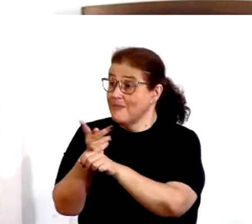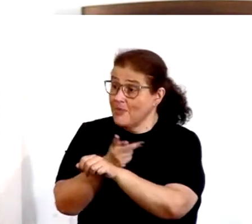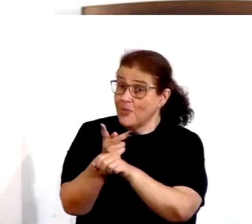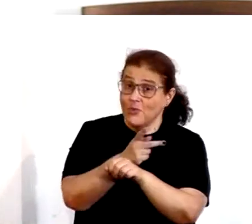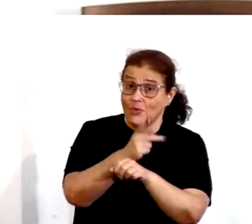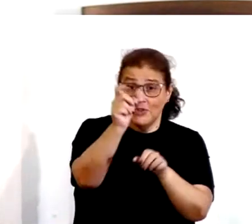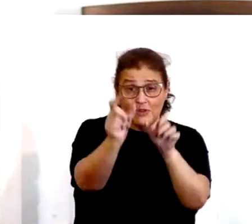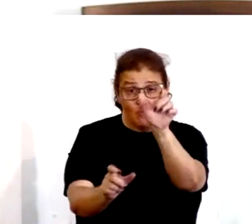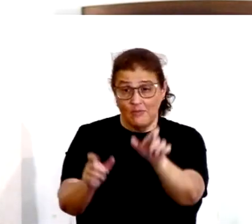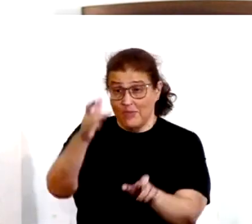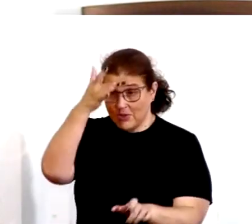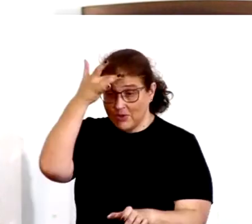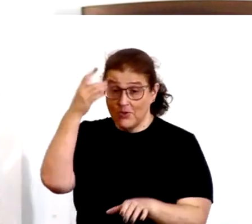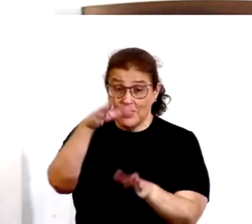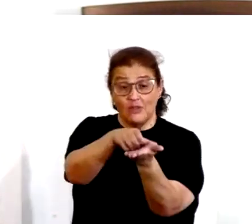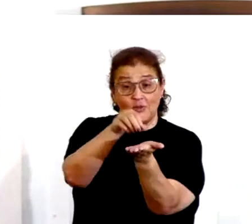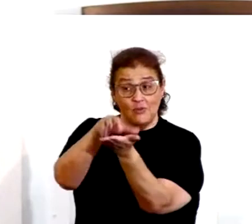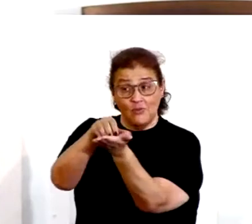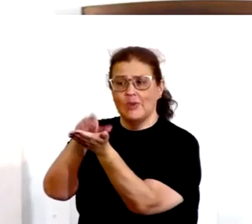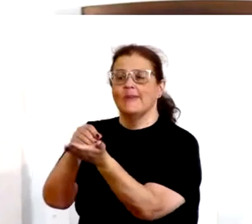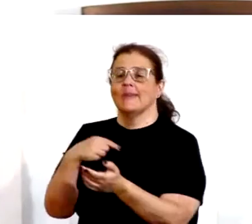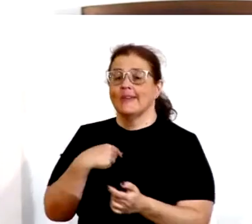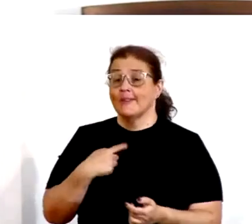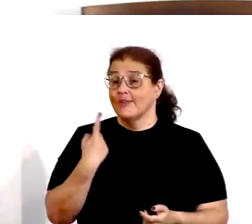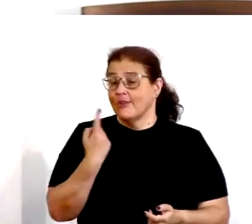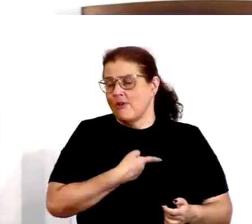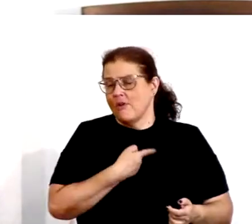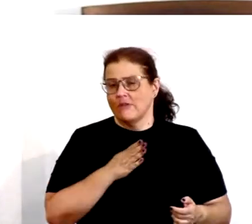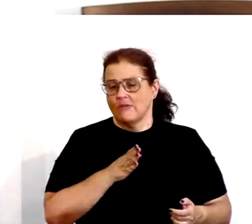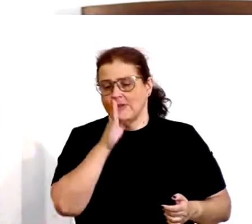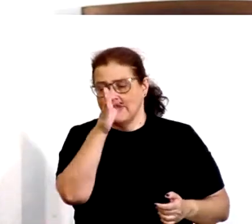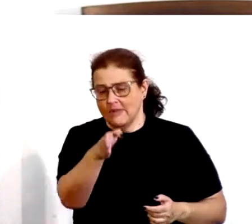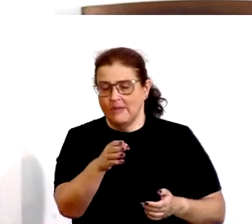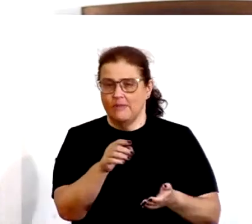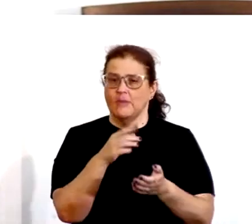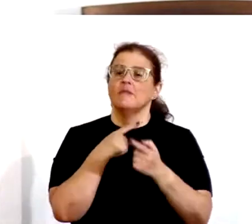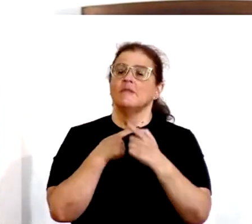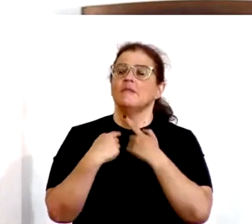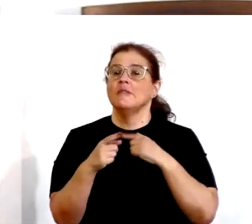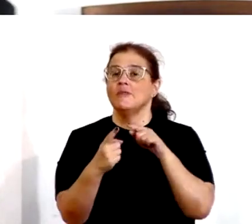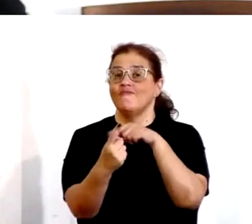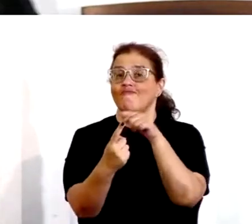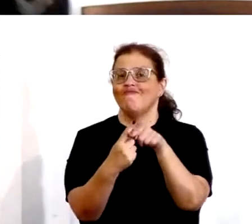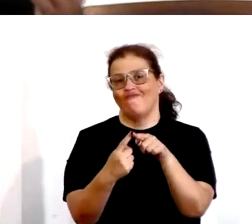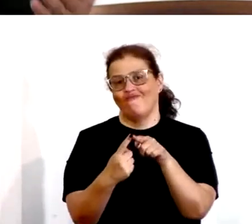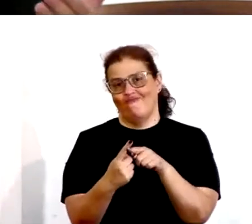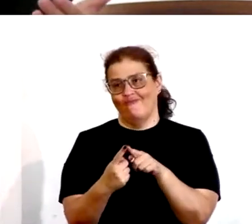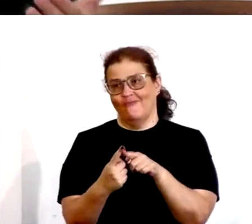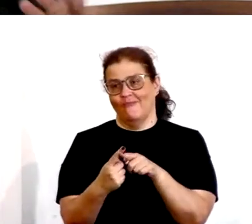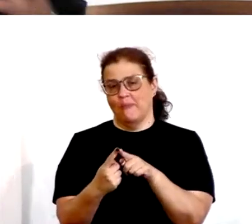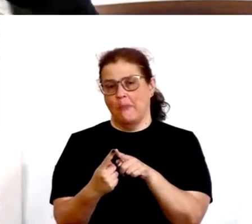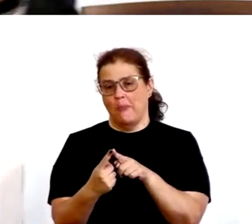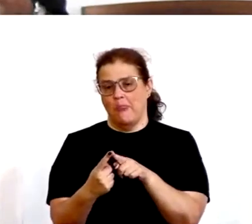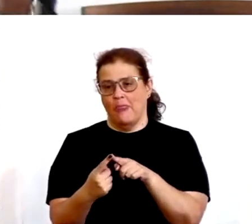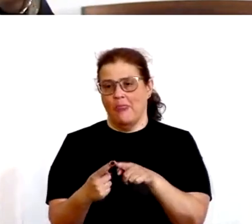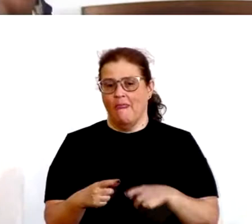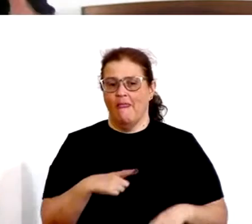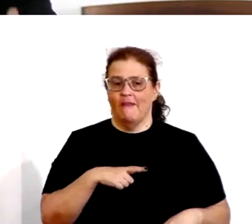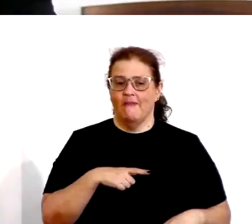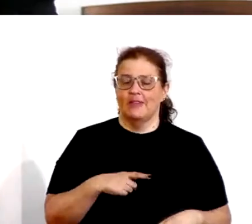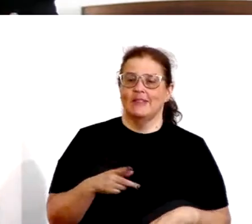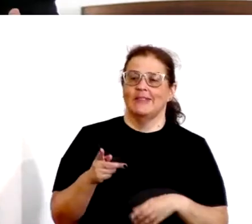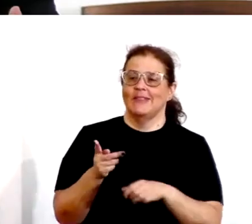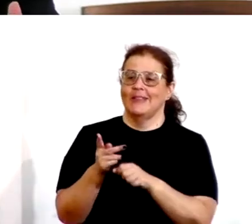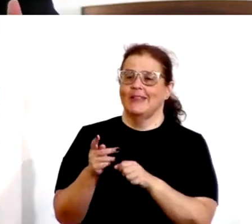vai ver vários seguidores que você tem ali de forma estratégica. Seja seguidor na área da economia, para você